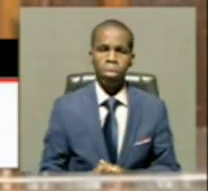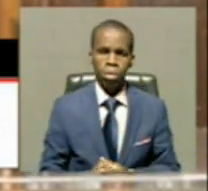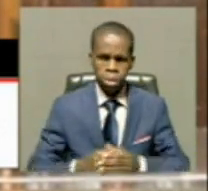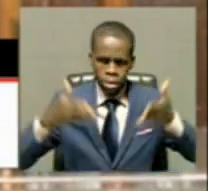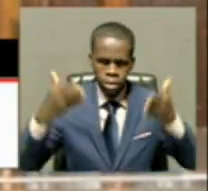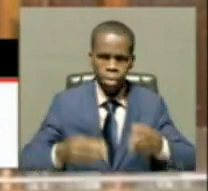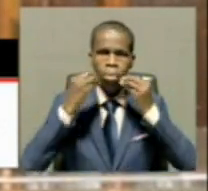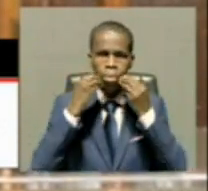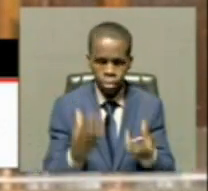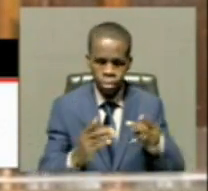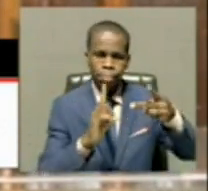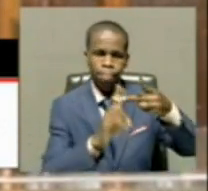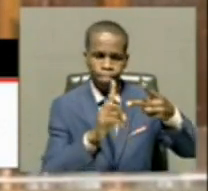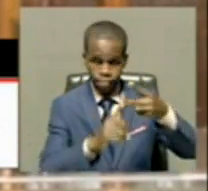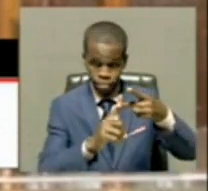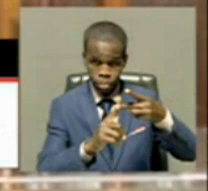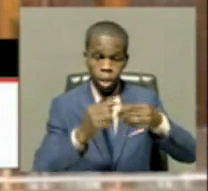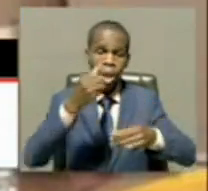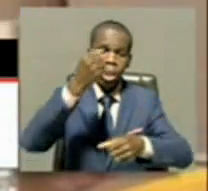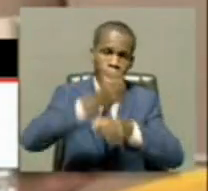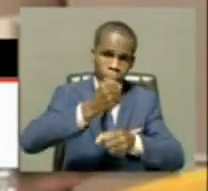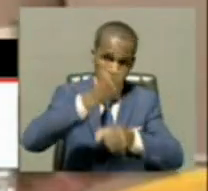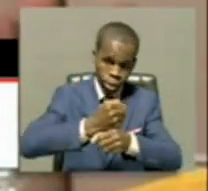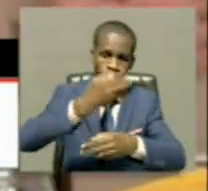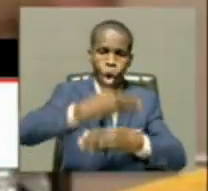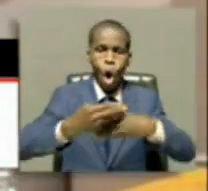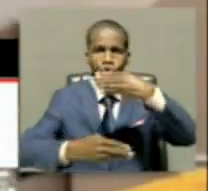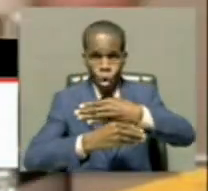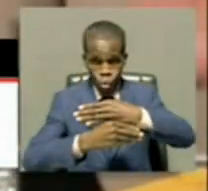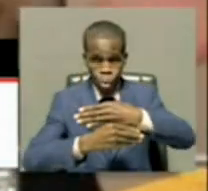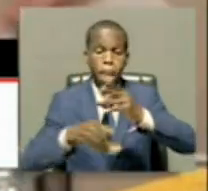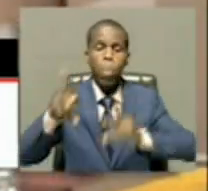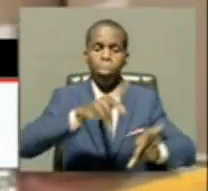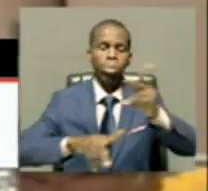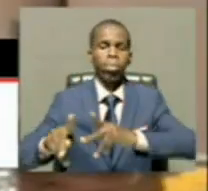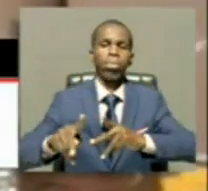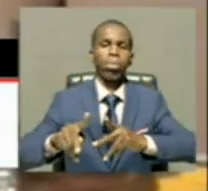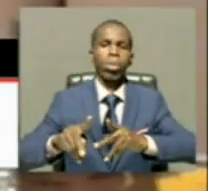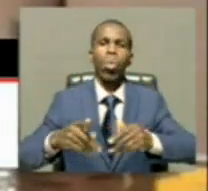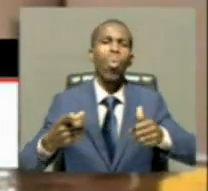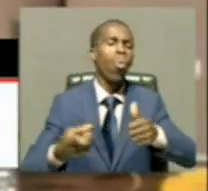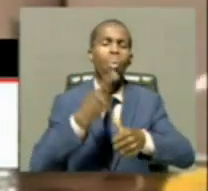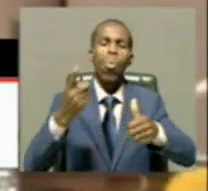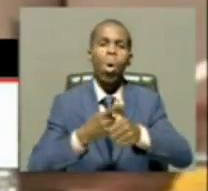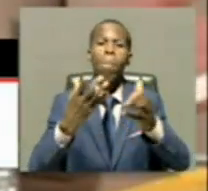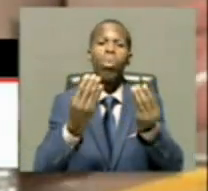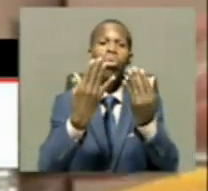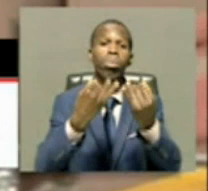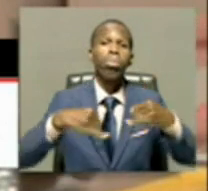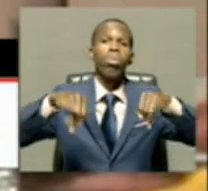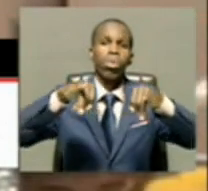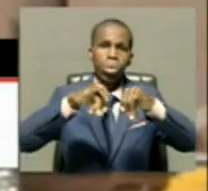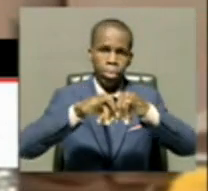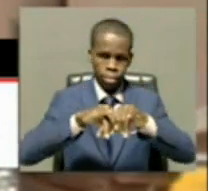obras públicas, elas são aquelas que fazem com que o desenvolvimento consiga chegar e consiga